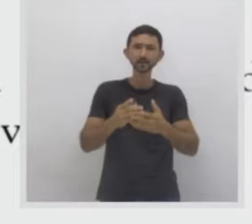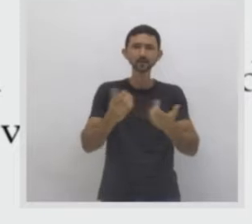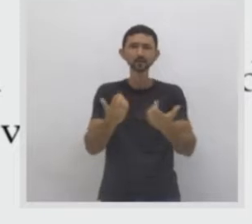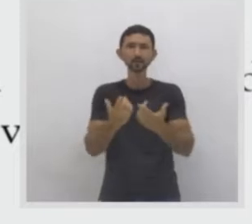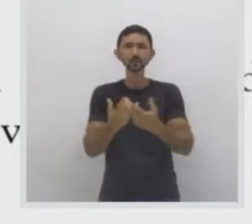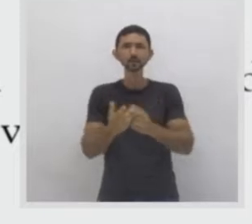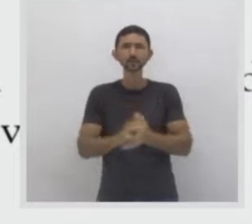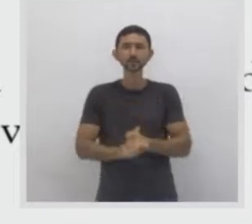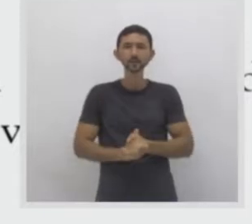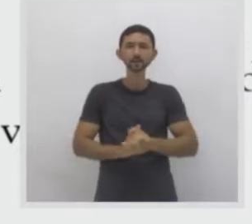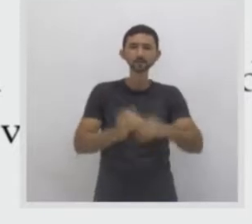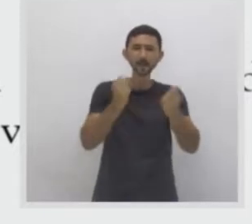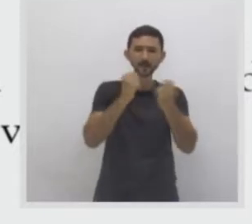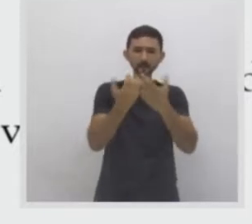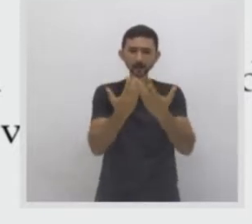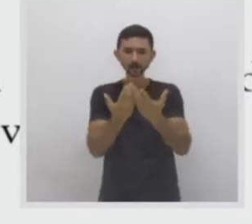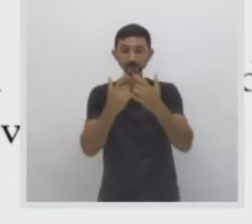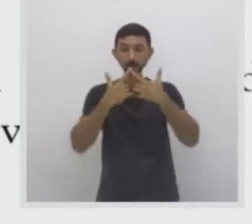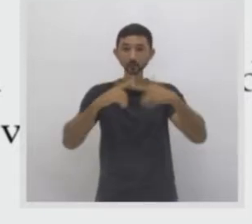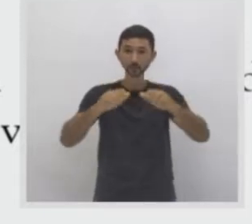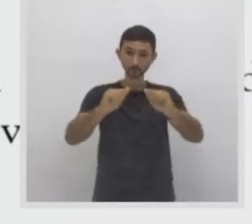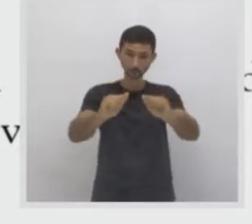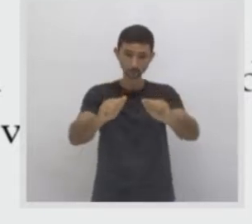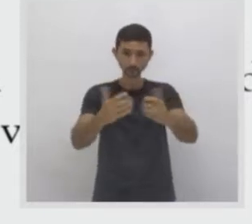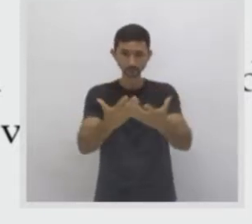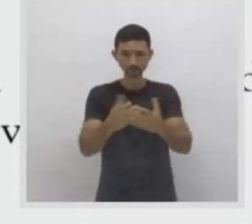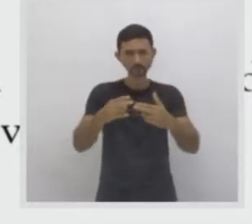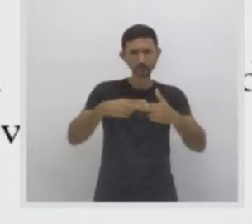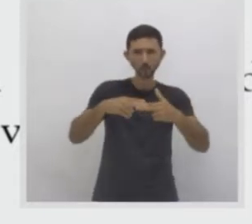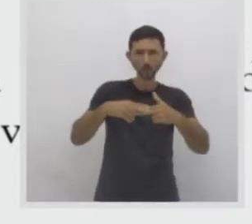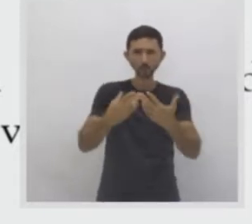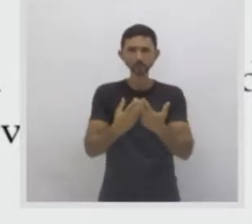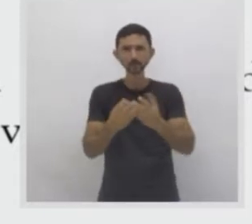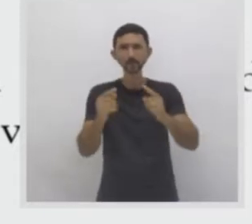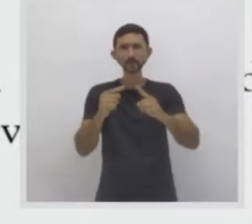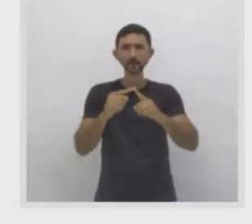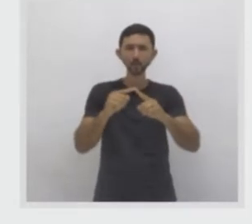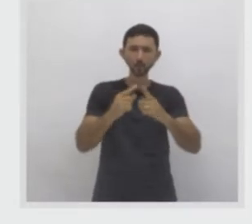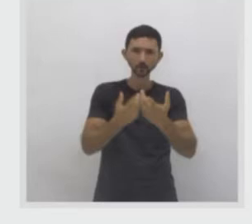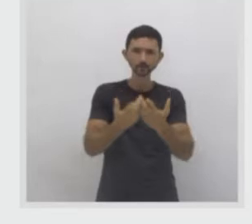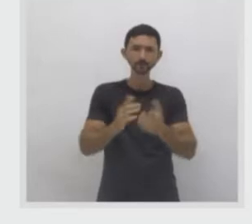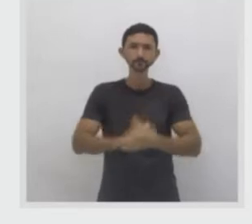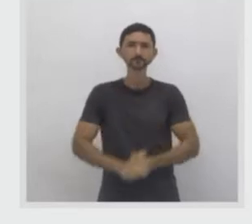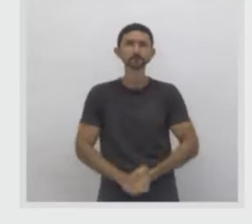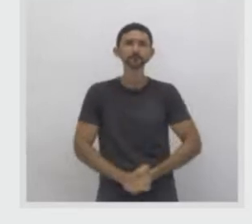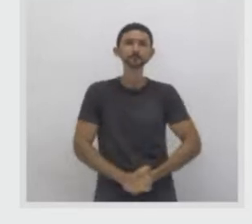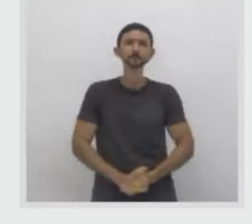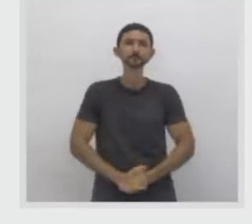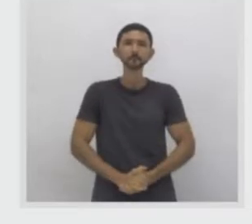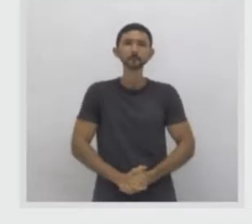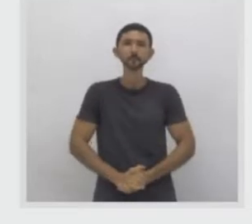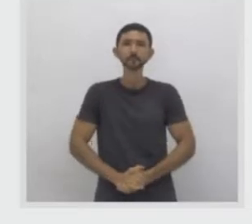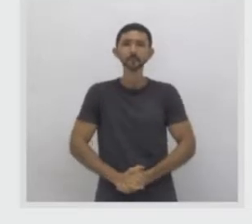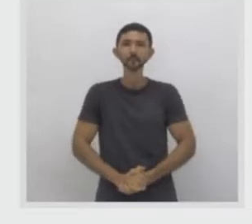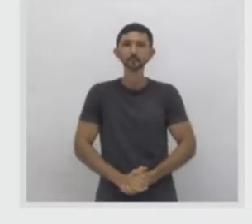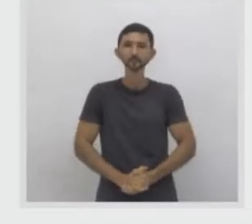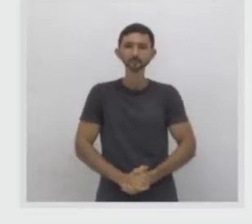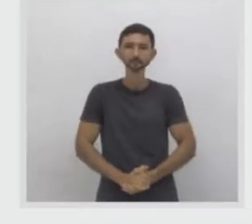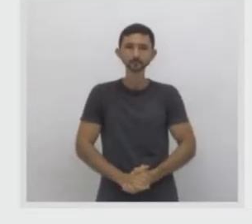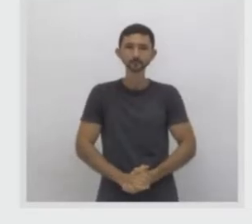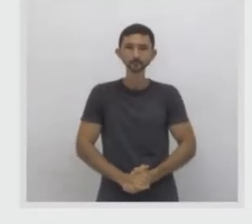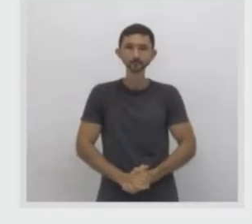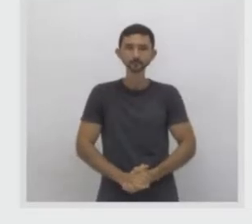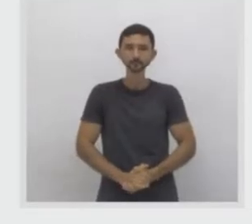medida na variação linguística de certos usos relacionados à concordância verbal. Para começar a